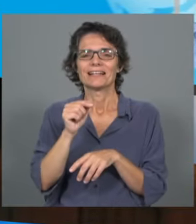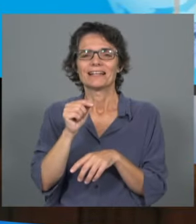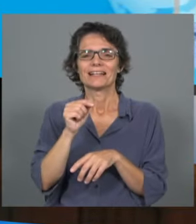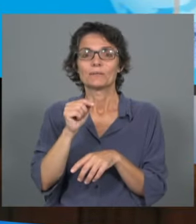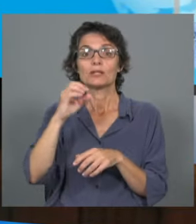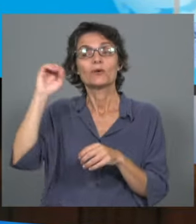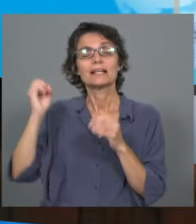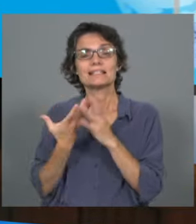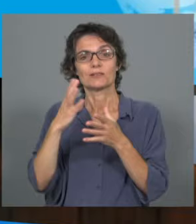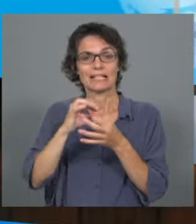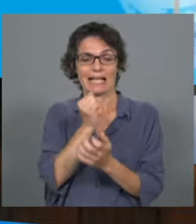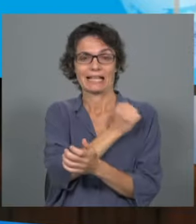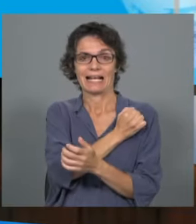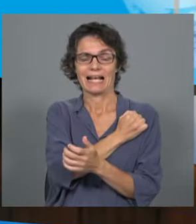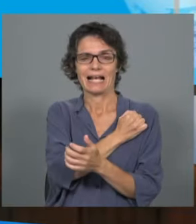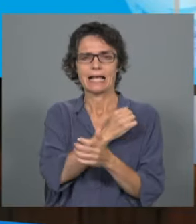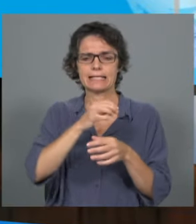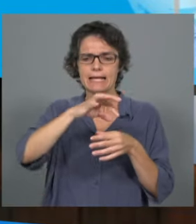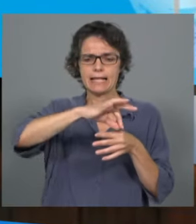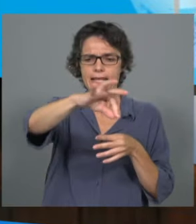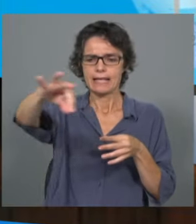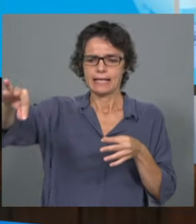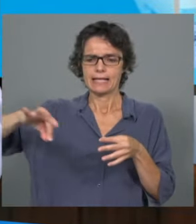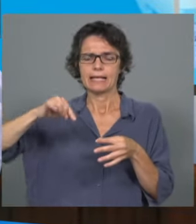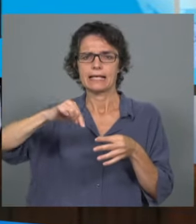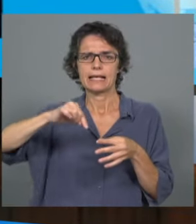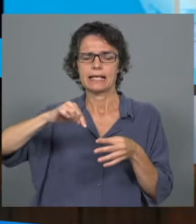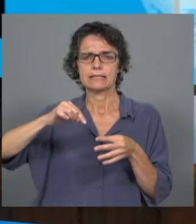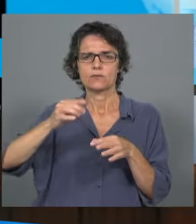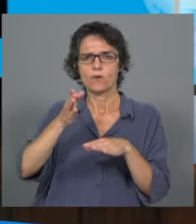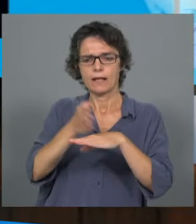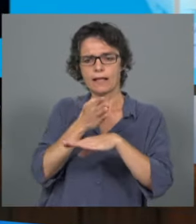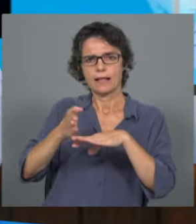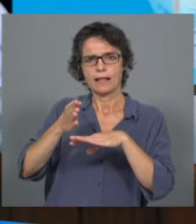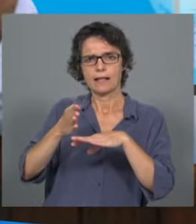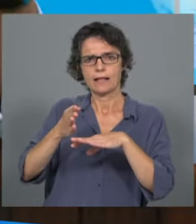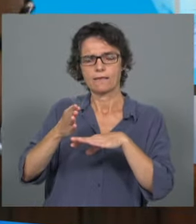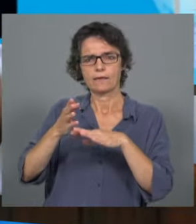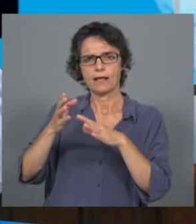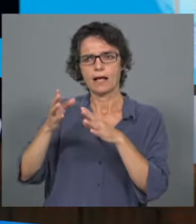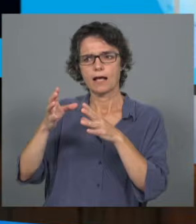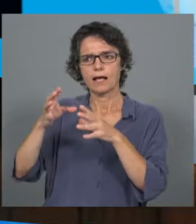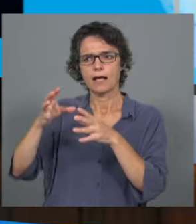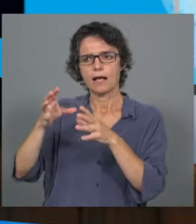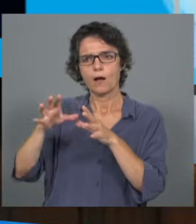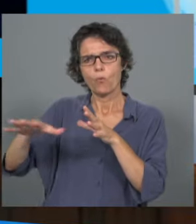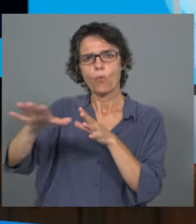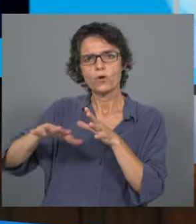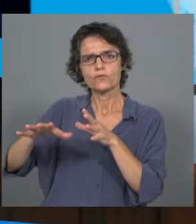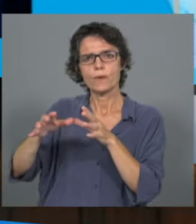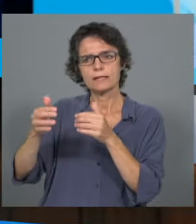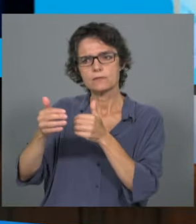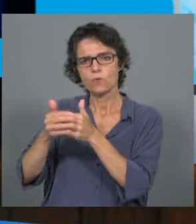da ideia de um perímetro que separava o mundo habitado do caos e depois do